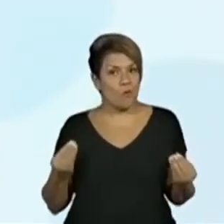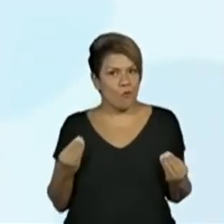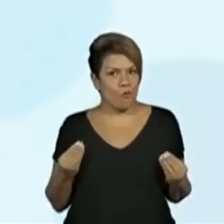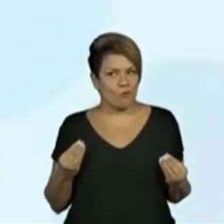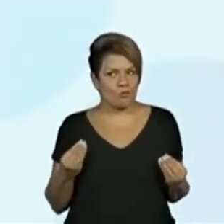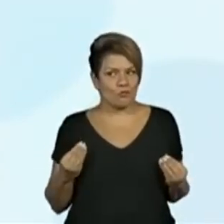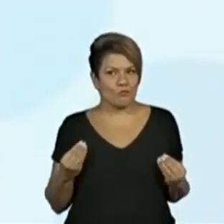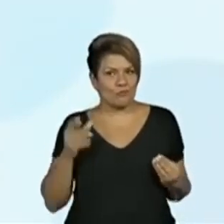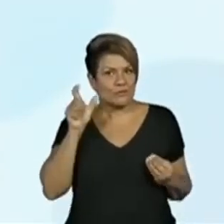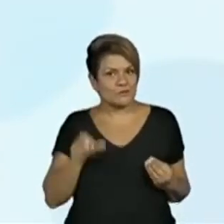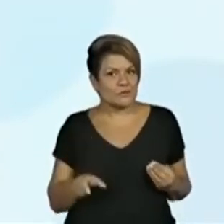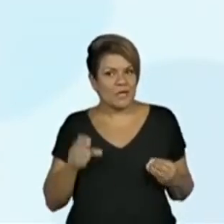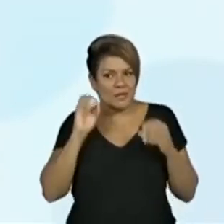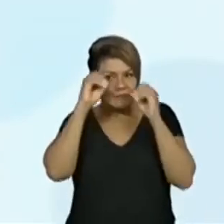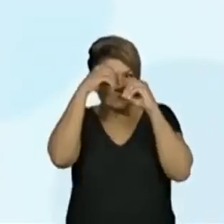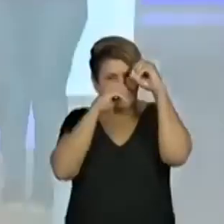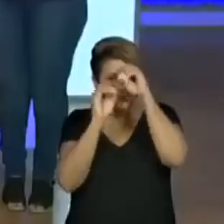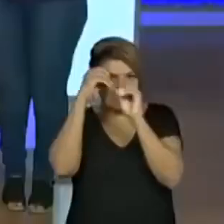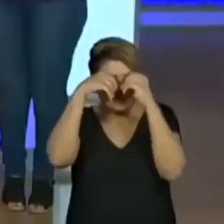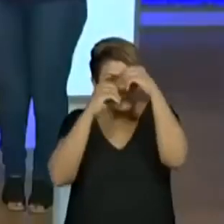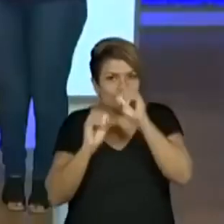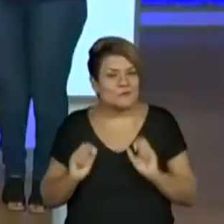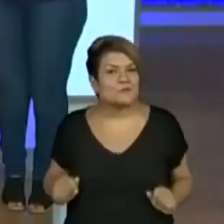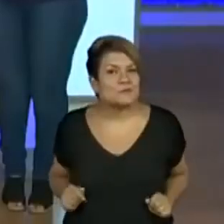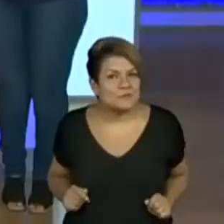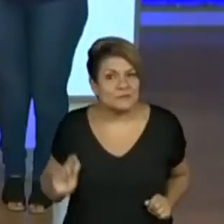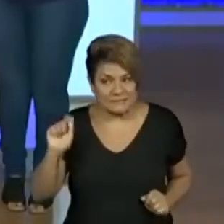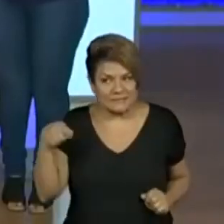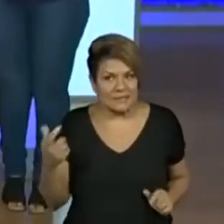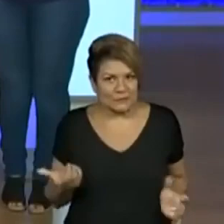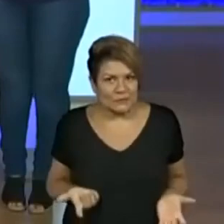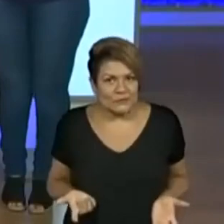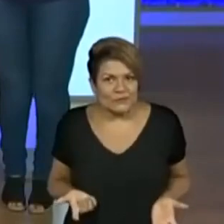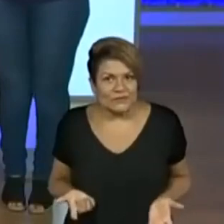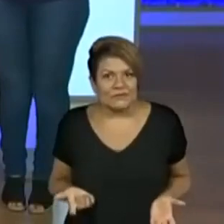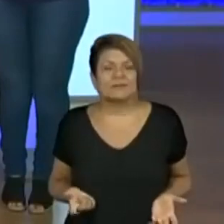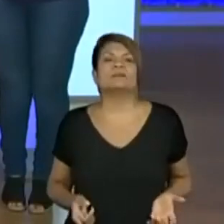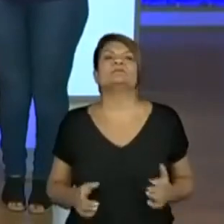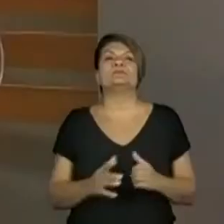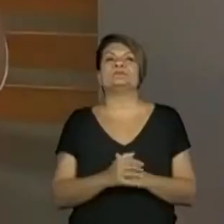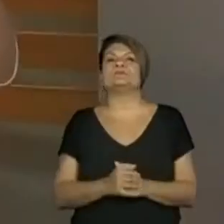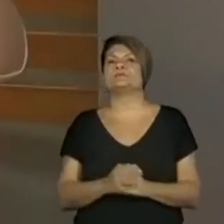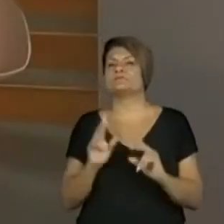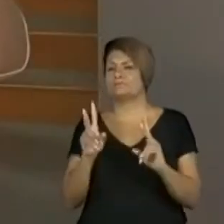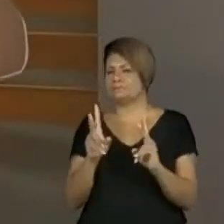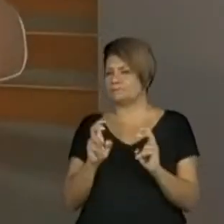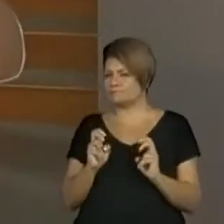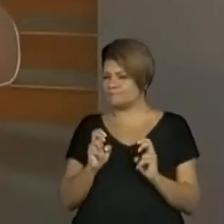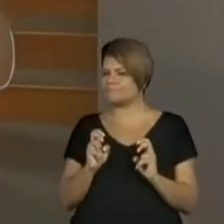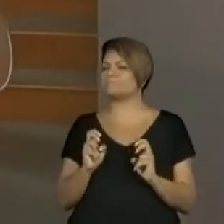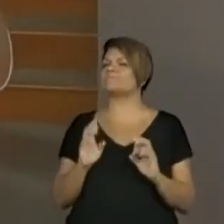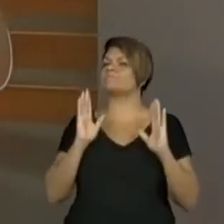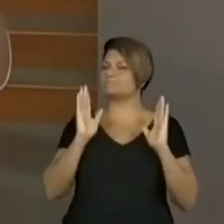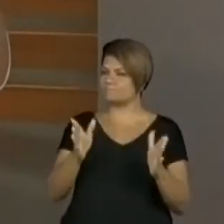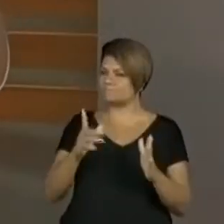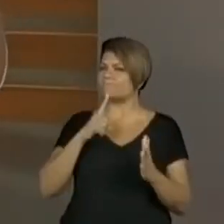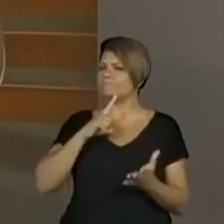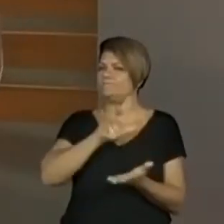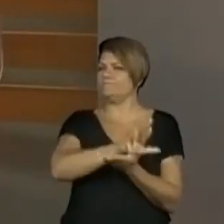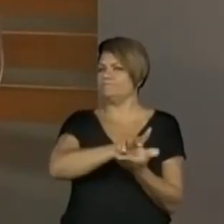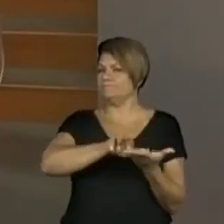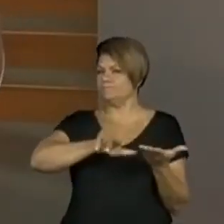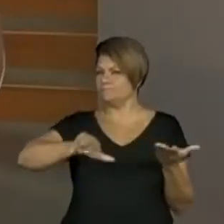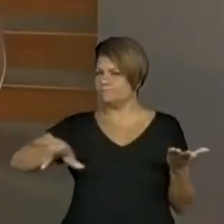noturno. Já nos causa assim, vontade de... E eu percebo que já está tendo algumas diferenças no tipo